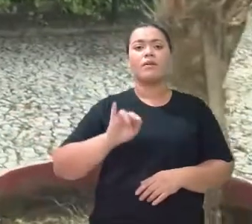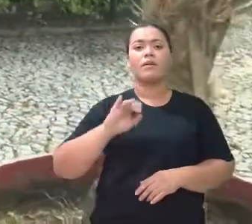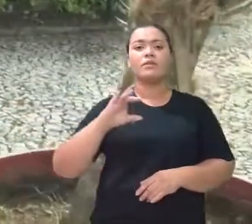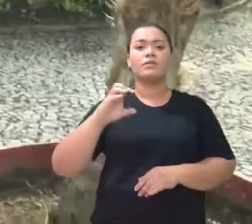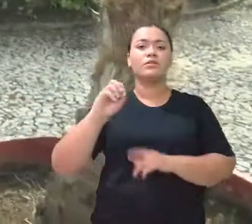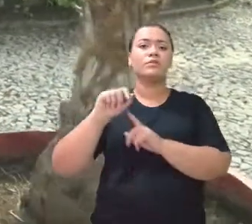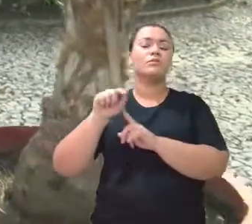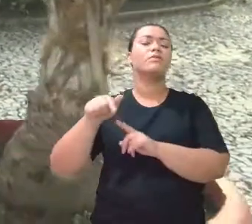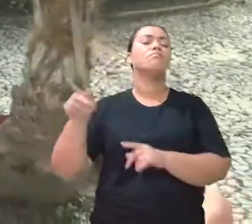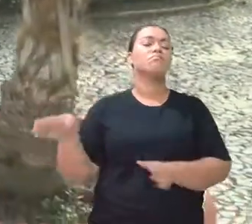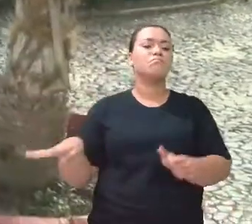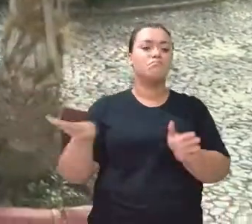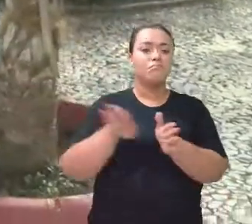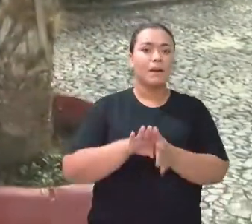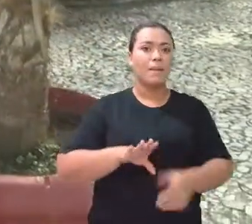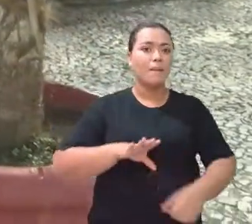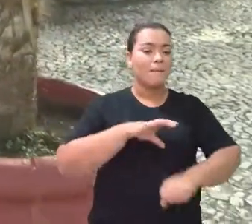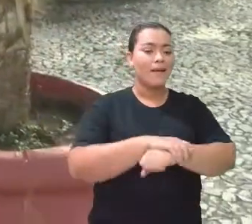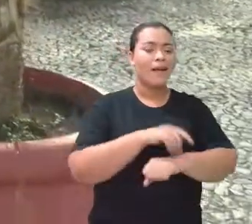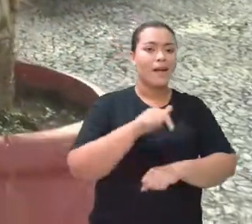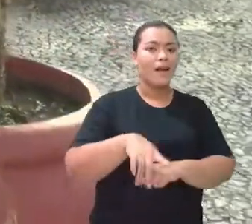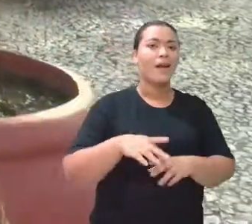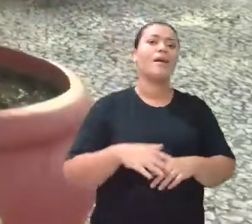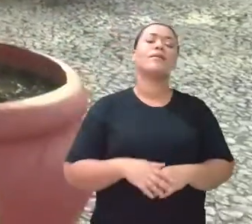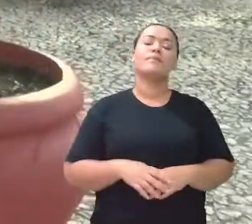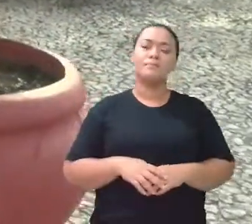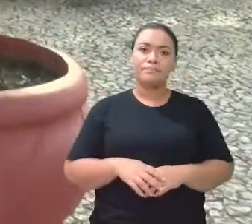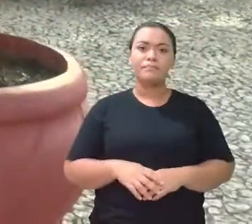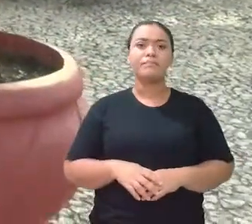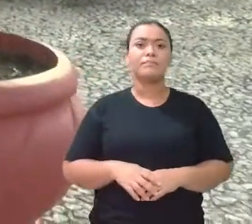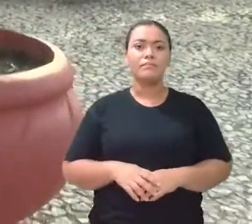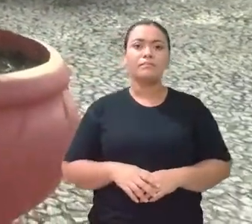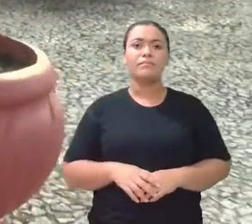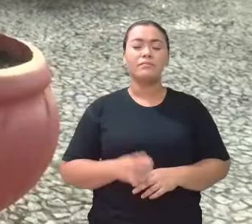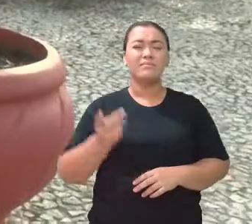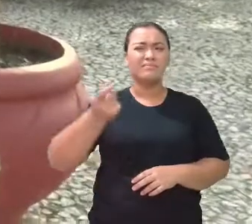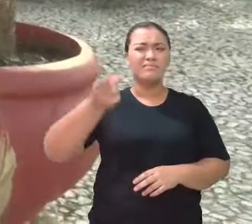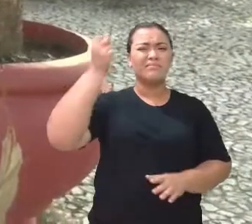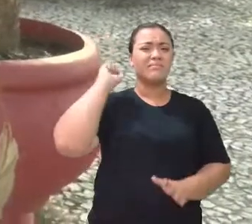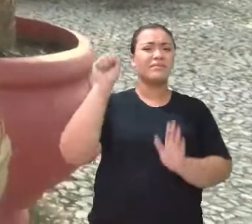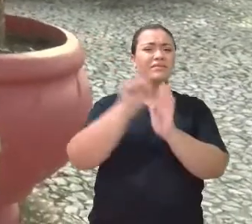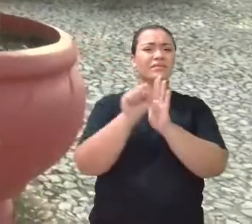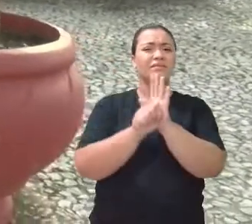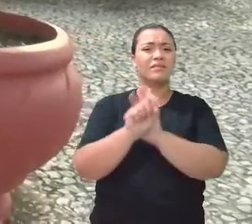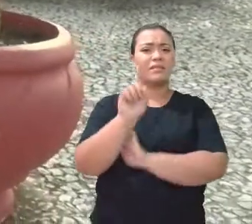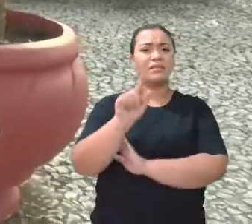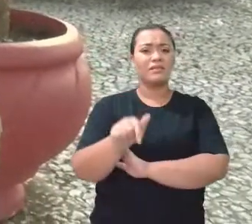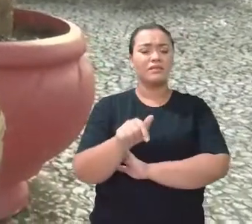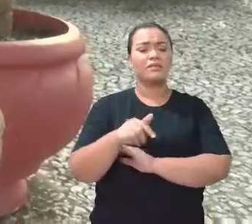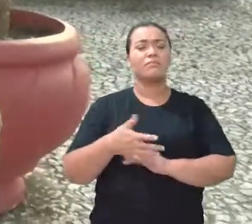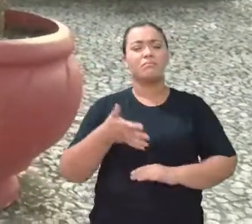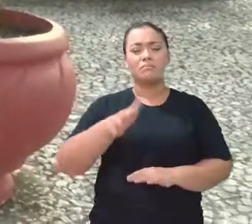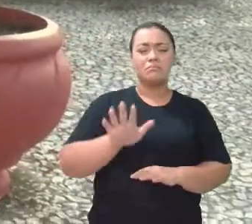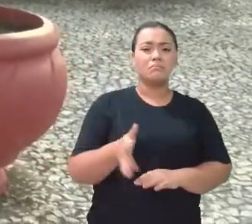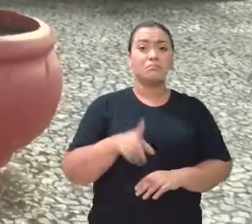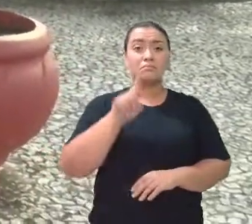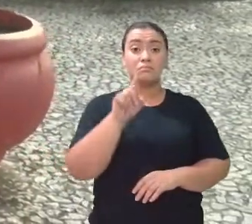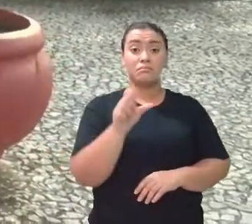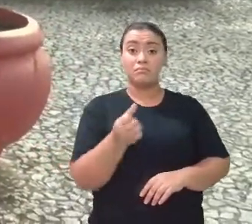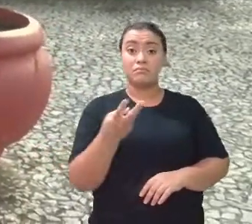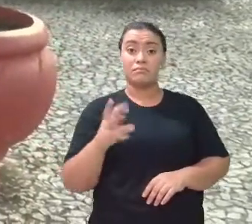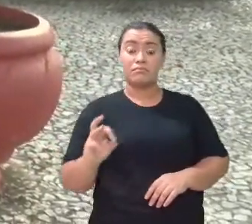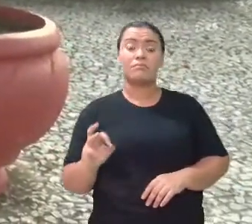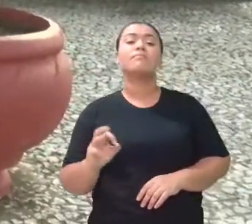Os colonizadores holandeses chegaram aqui lá no século 17, por volta de